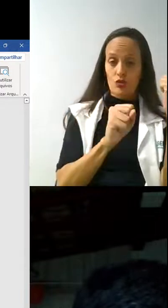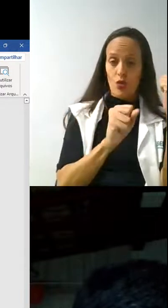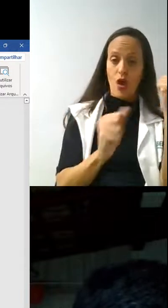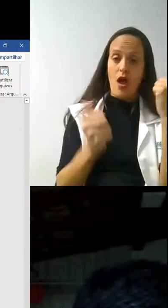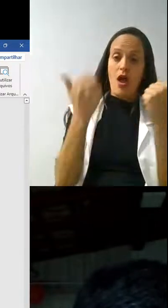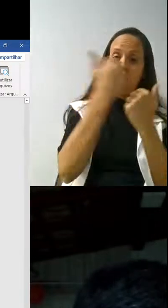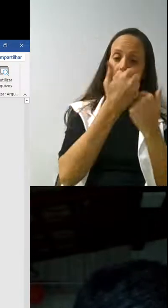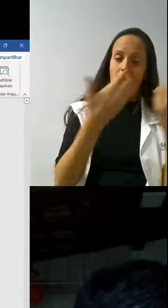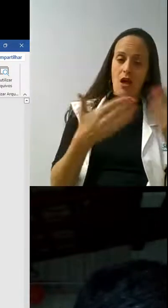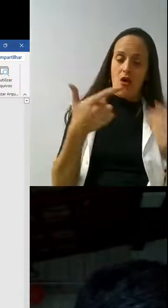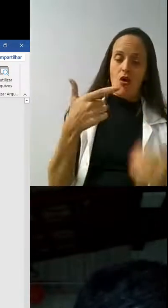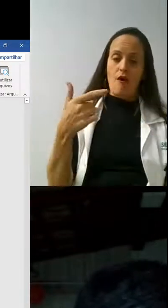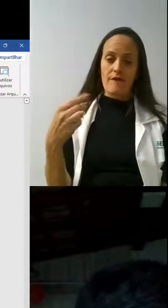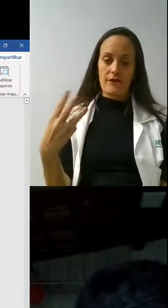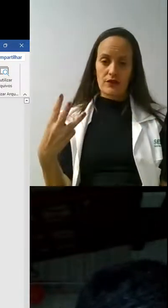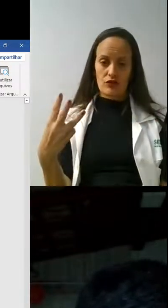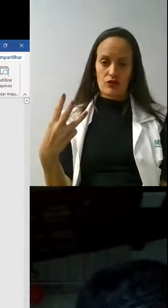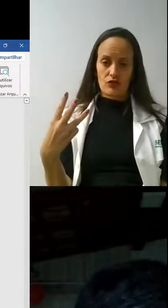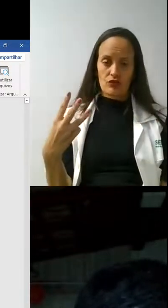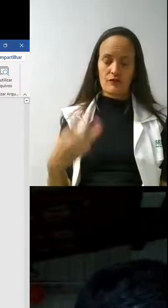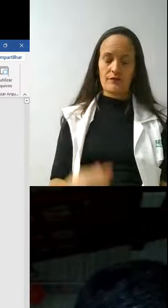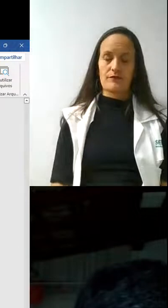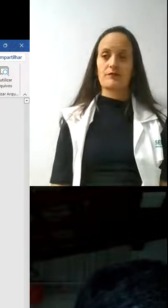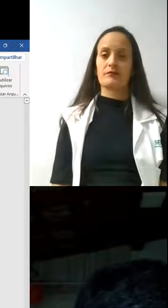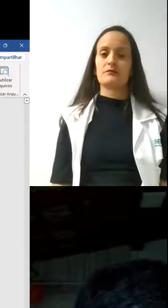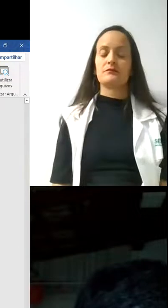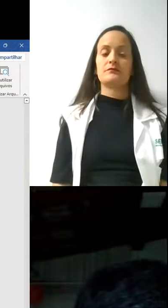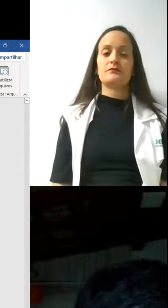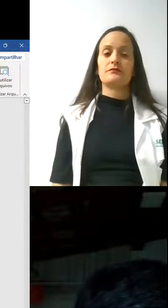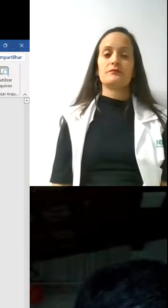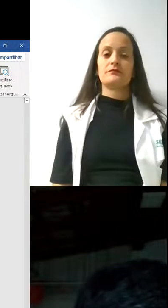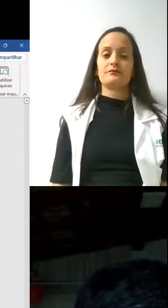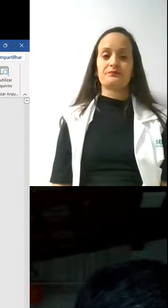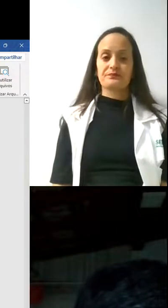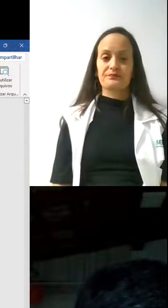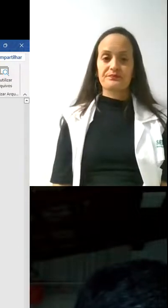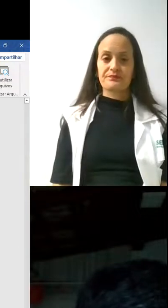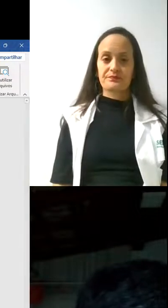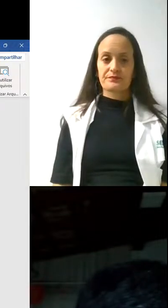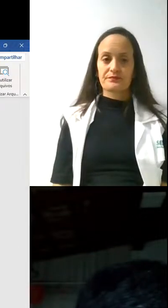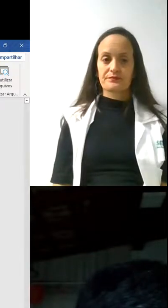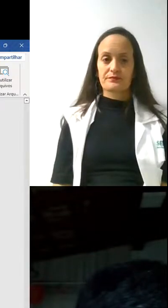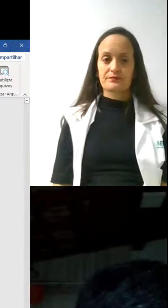23. Certo, pessoal? Deixa eu só arrumar aqui.